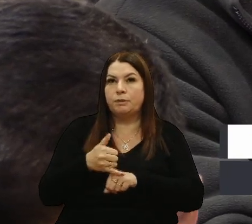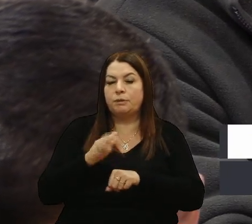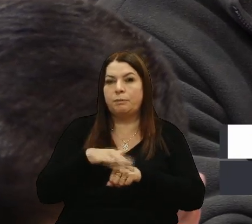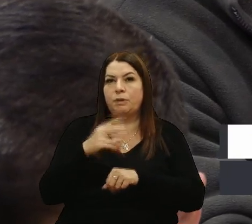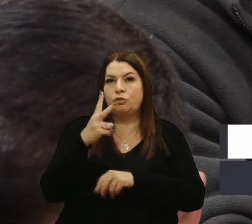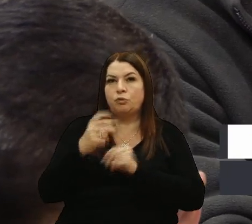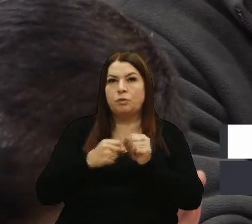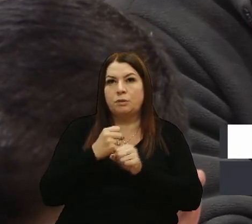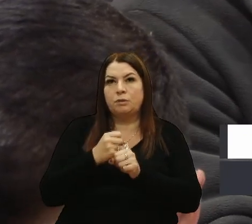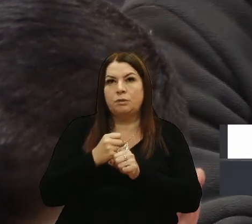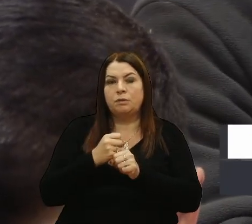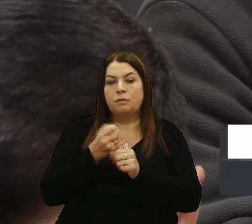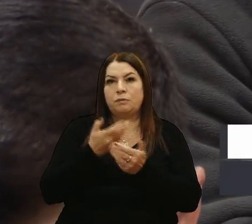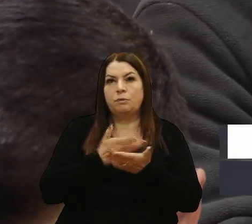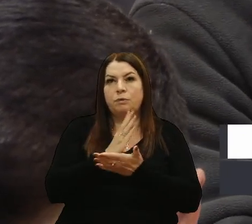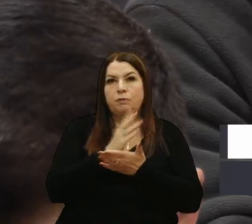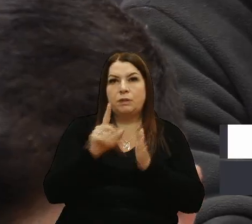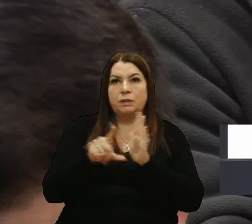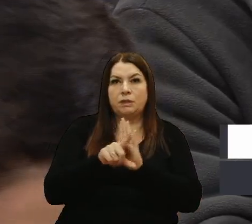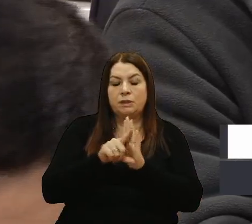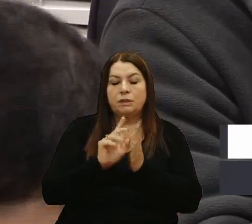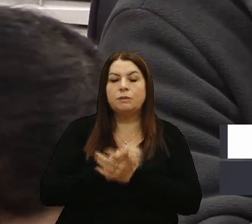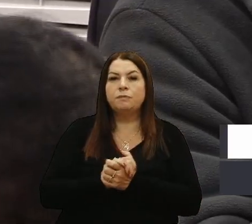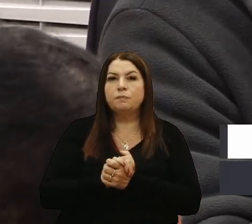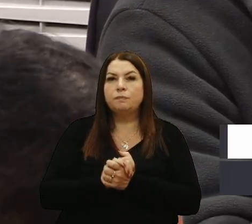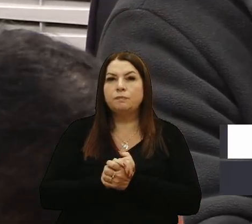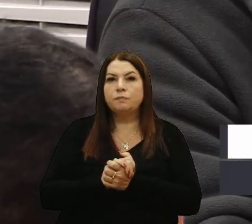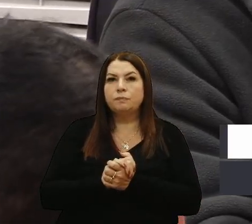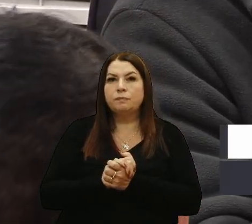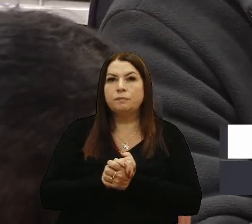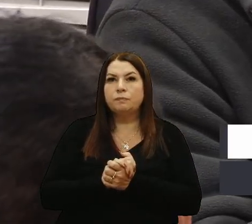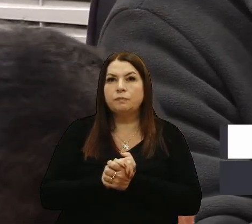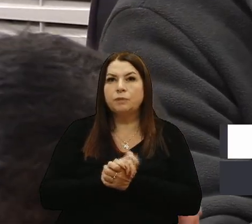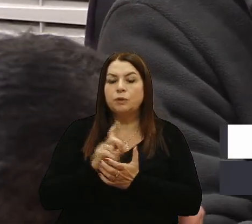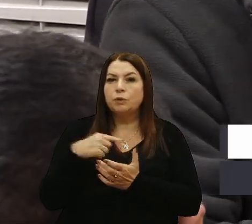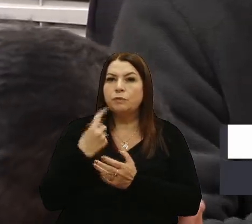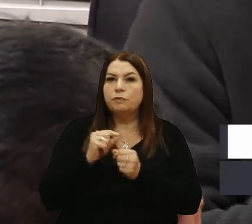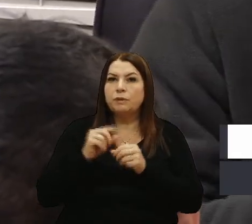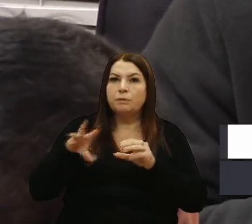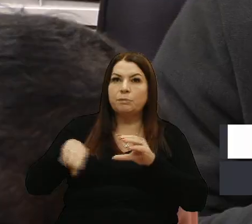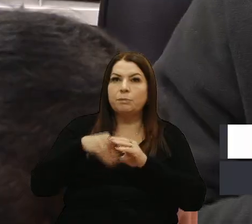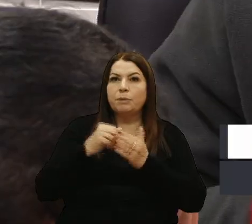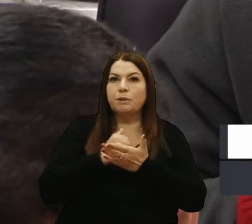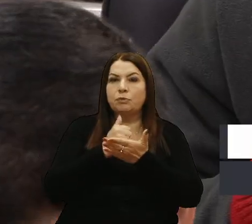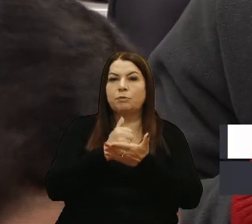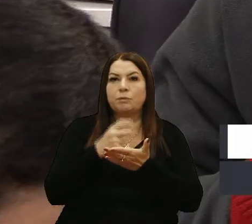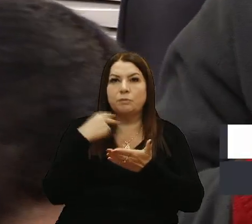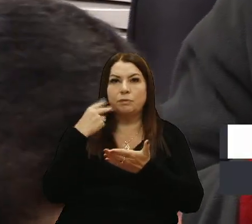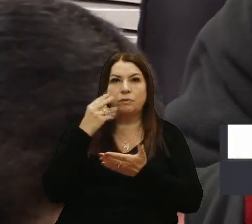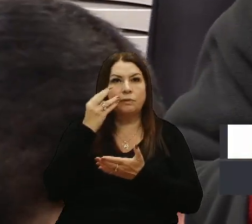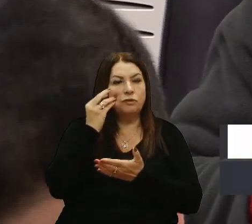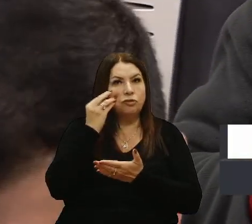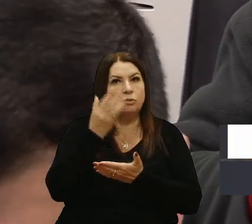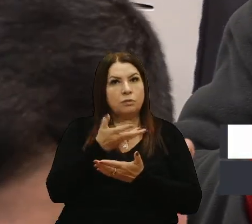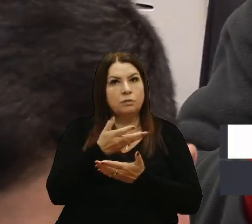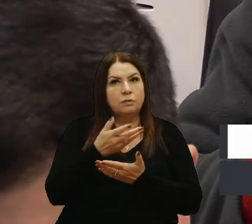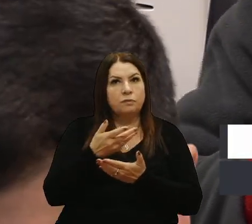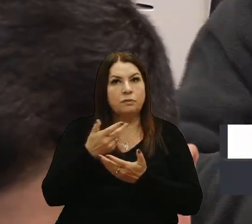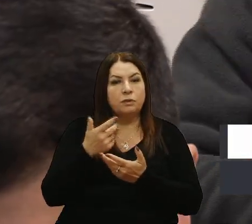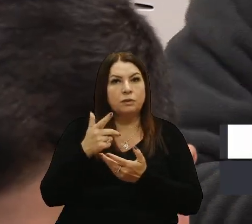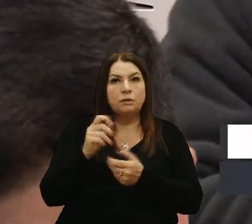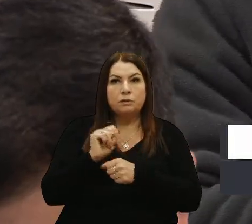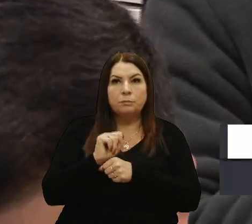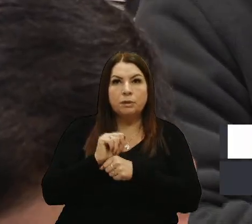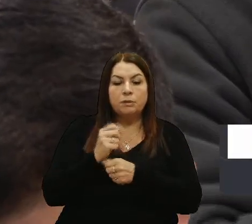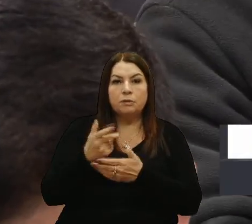2 anos, né, que foi aprovada essa lei, né, então nós, como fizemos parte da base, vereador Jack, a gente fica assim na